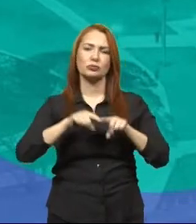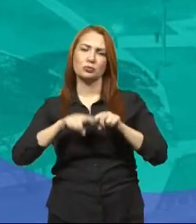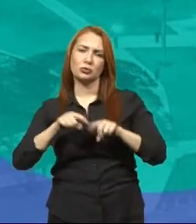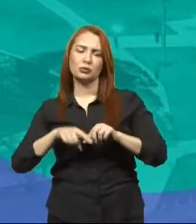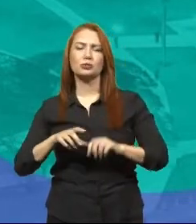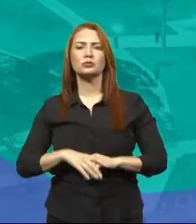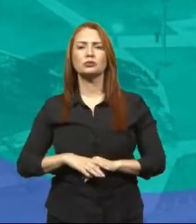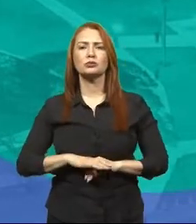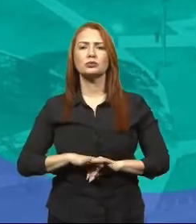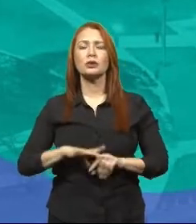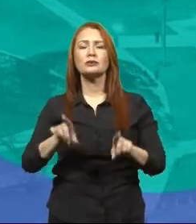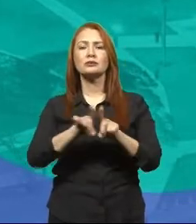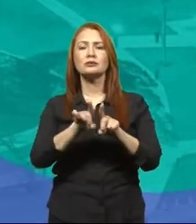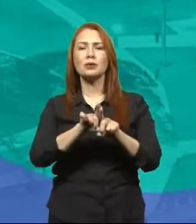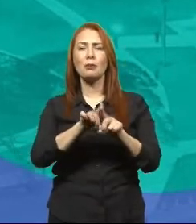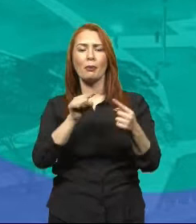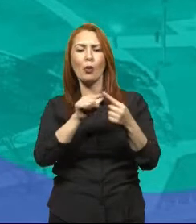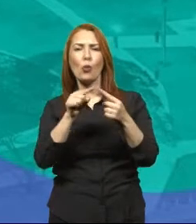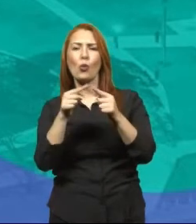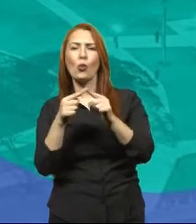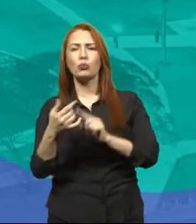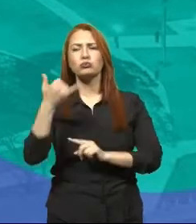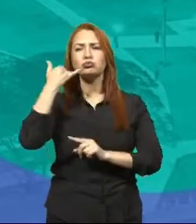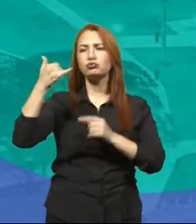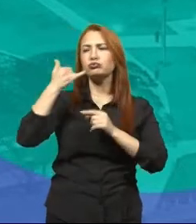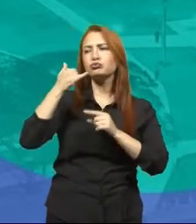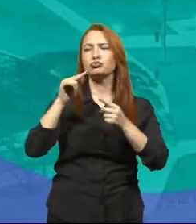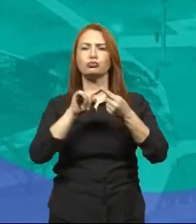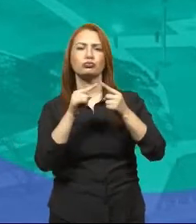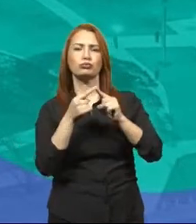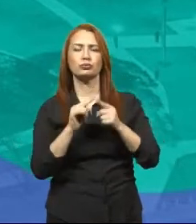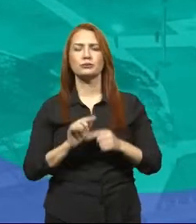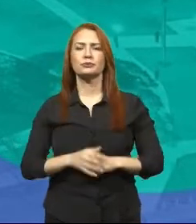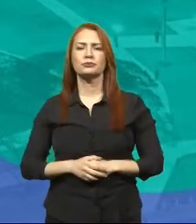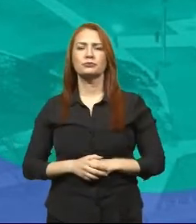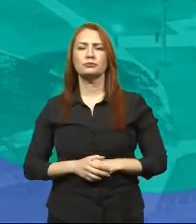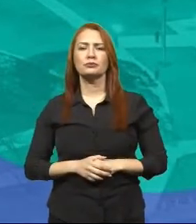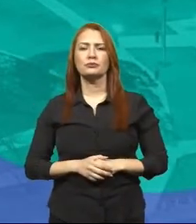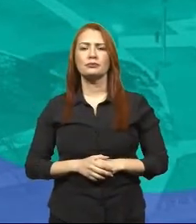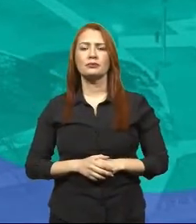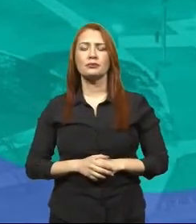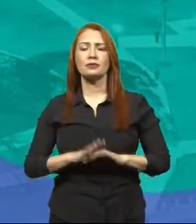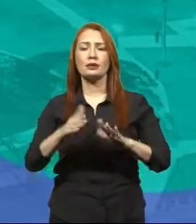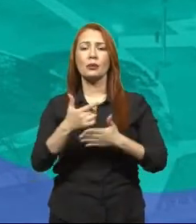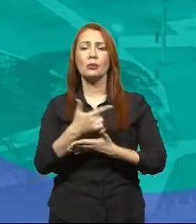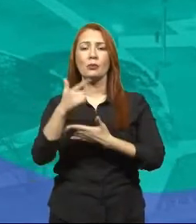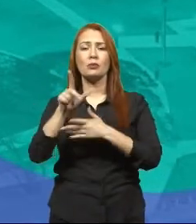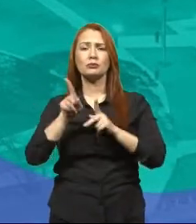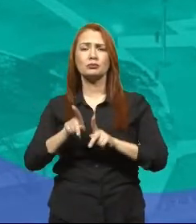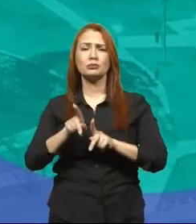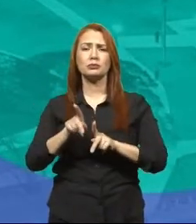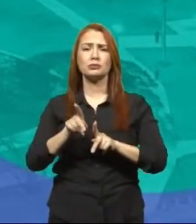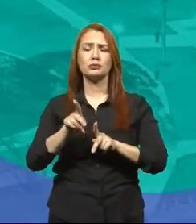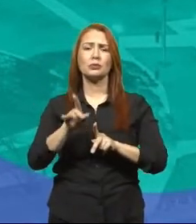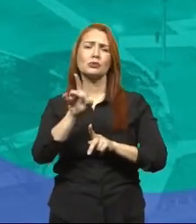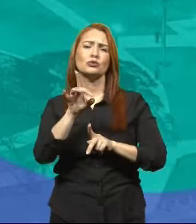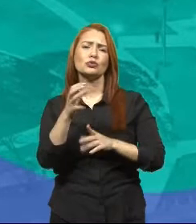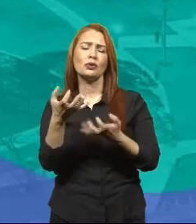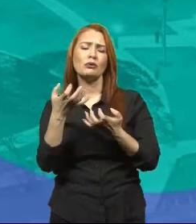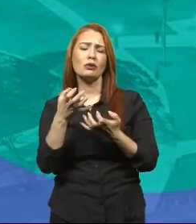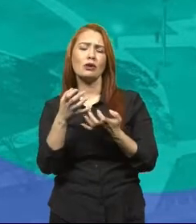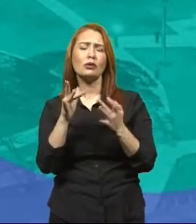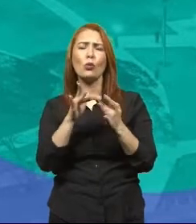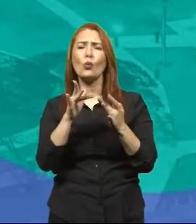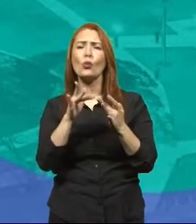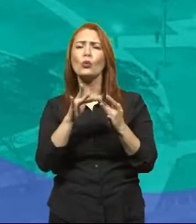dispositivos conectados, boa banda, né? Outras não são exigentes disso, querem apenas conectividade. Aí tem várias outras tecnologias